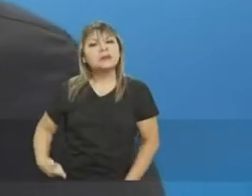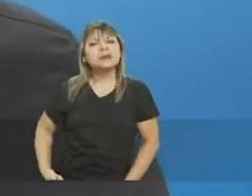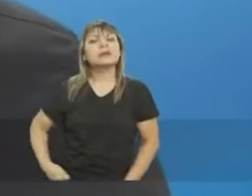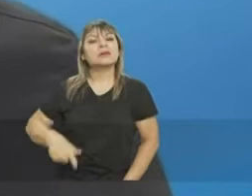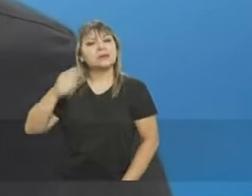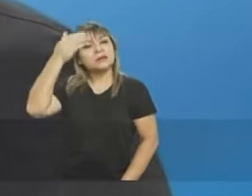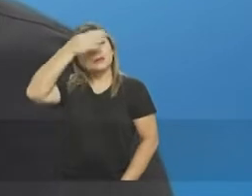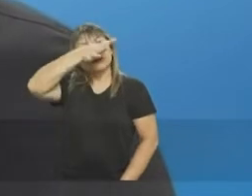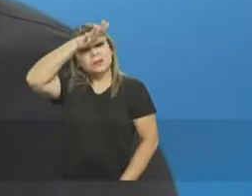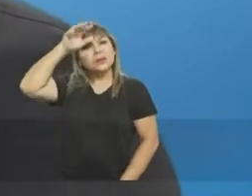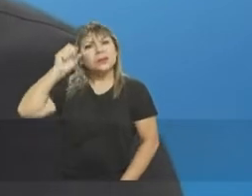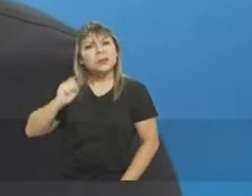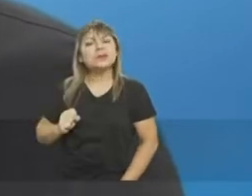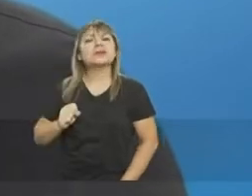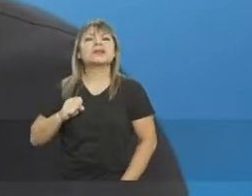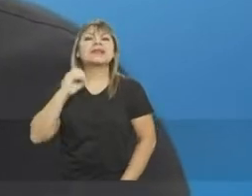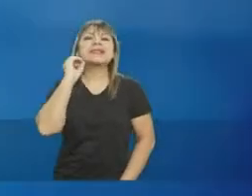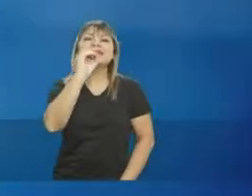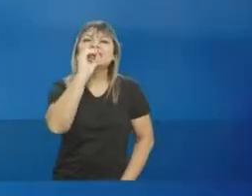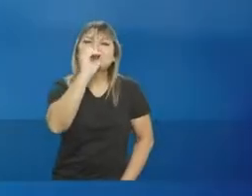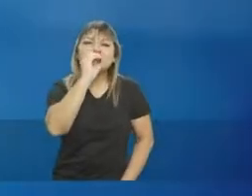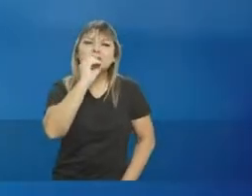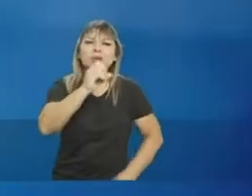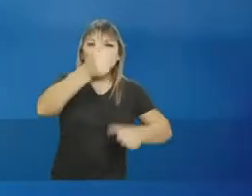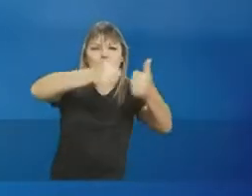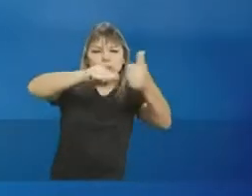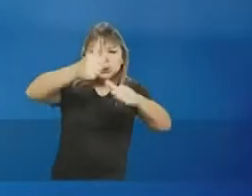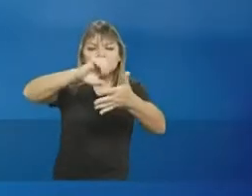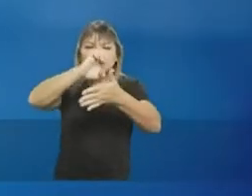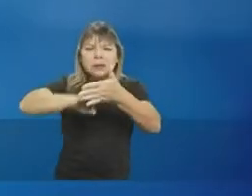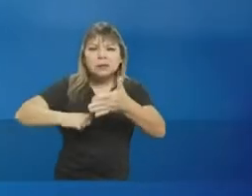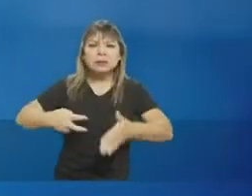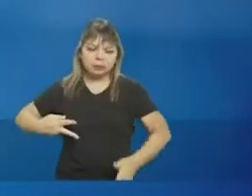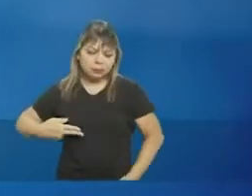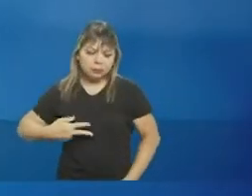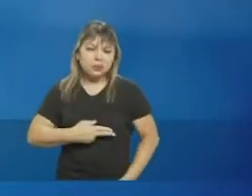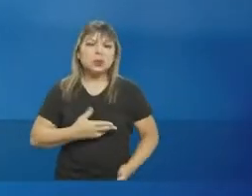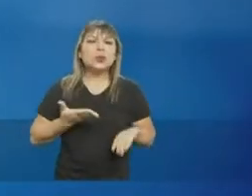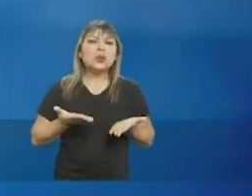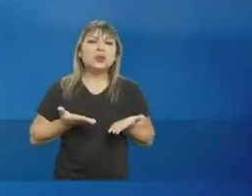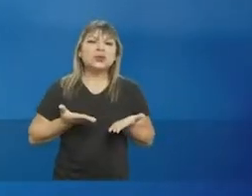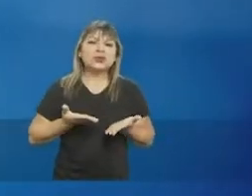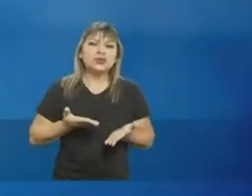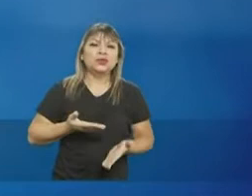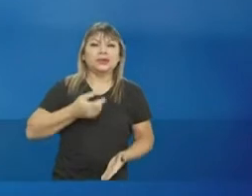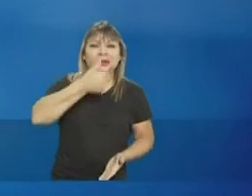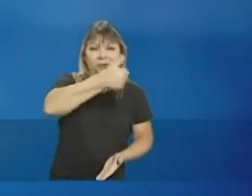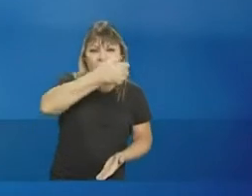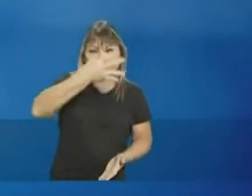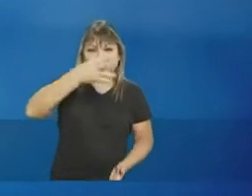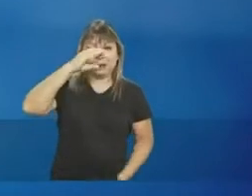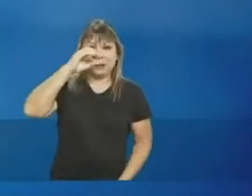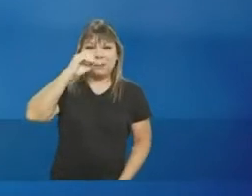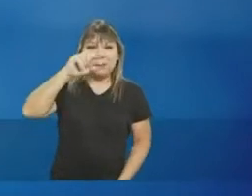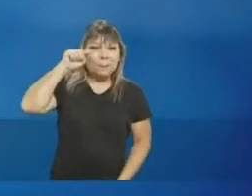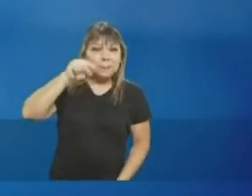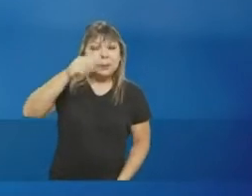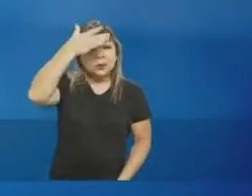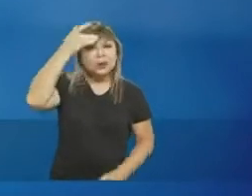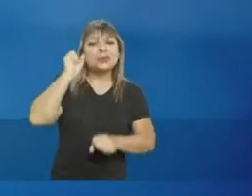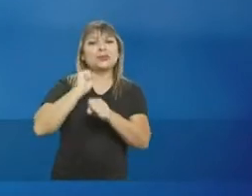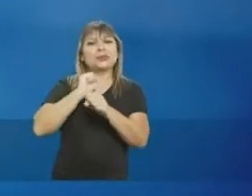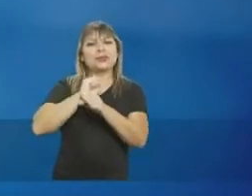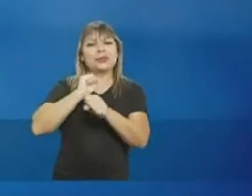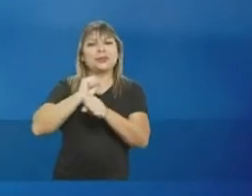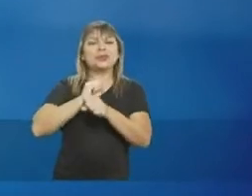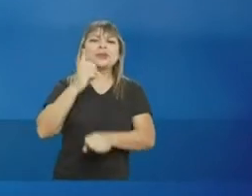Eu quero ser o governador do Mato Grosso do Sul para zerar a fila de exames e cirurgias que hoje tem mais de 140 mil